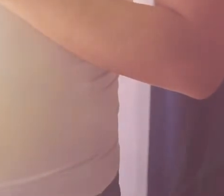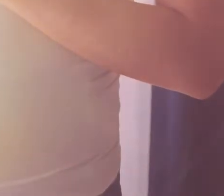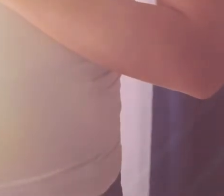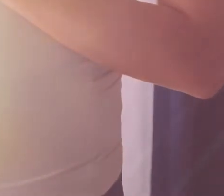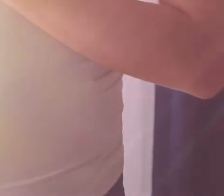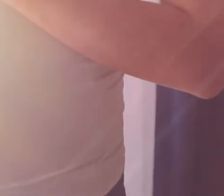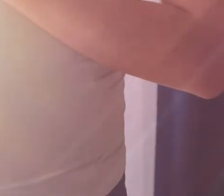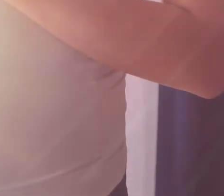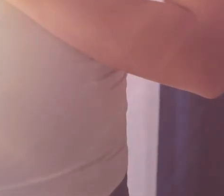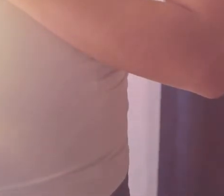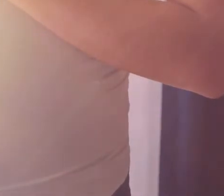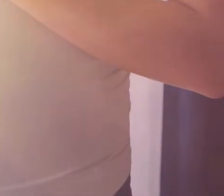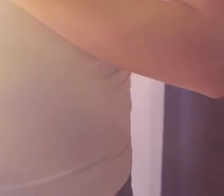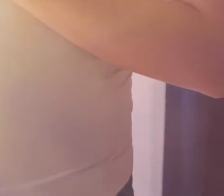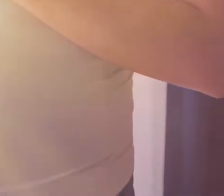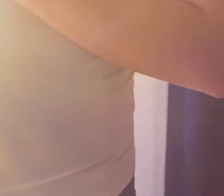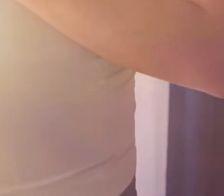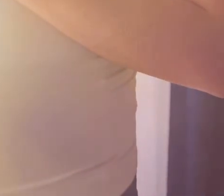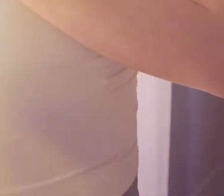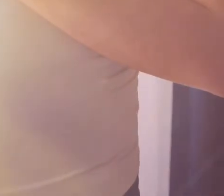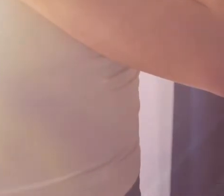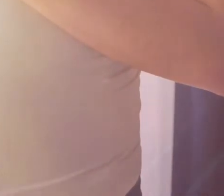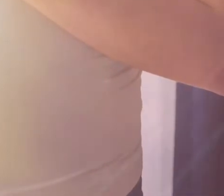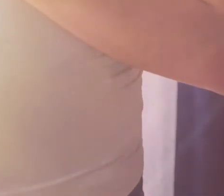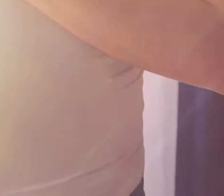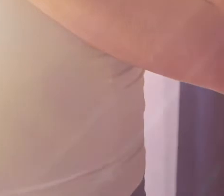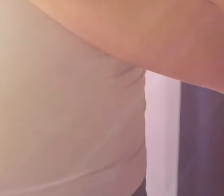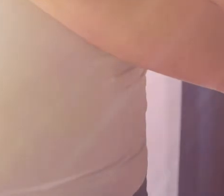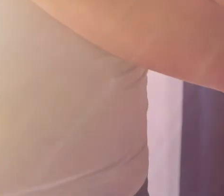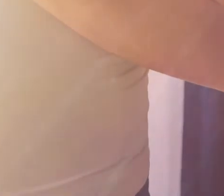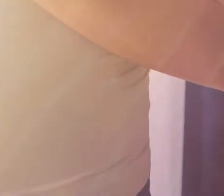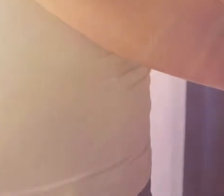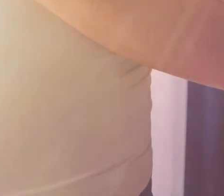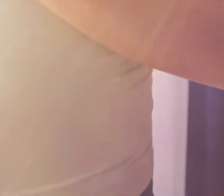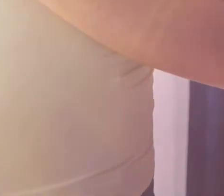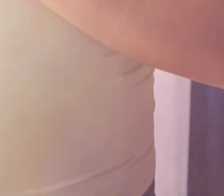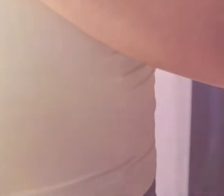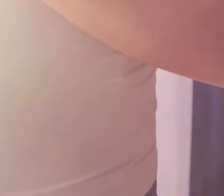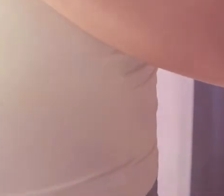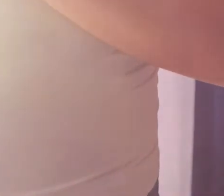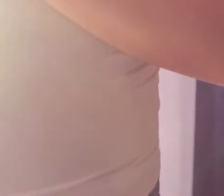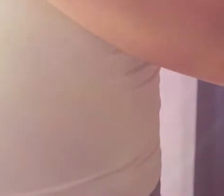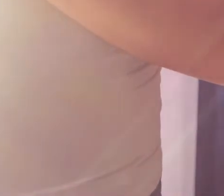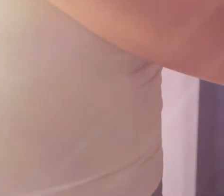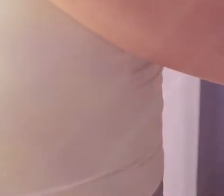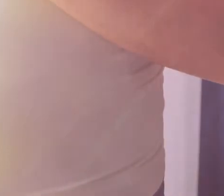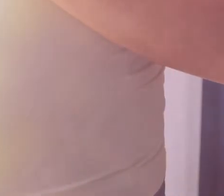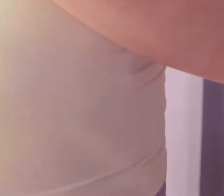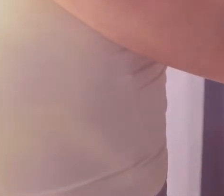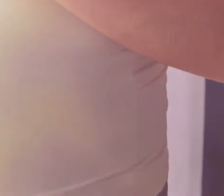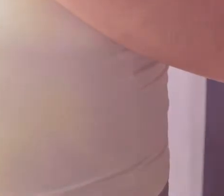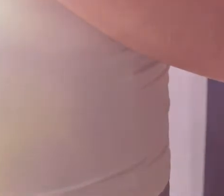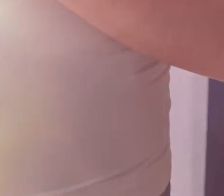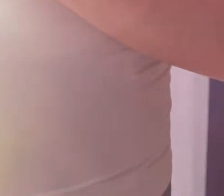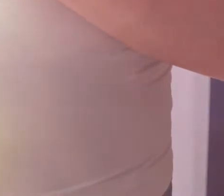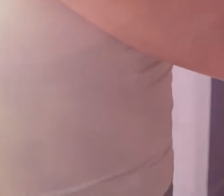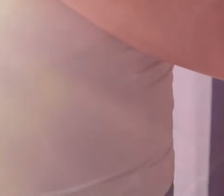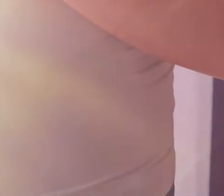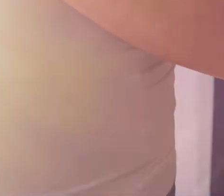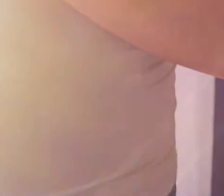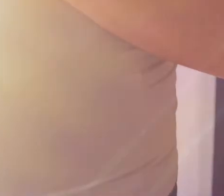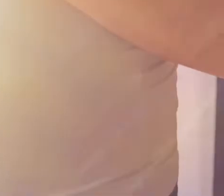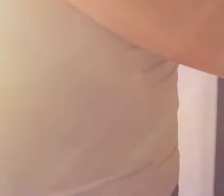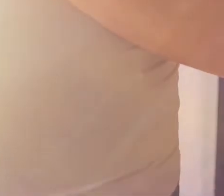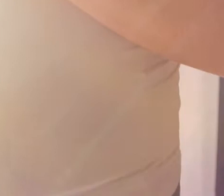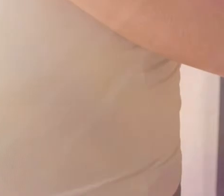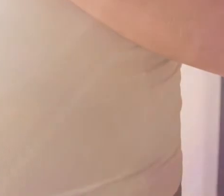Desde sempre lá do infinito, desde sempre Deus me amou. O